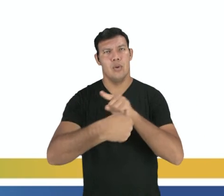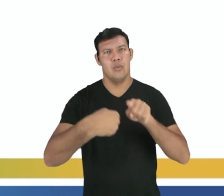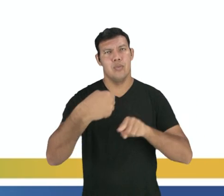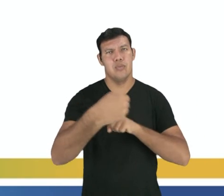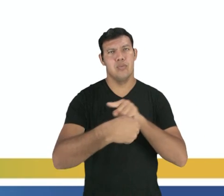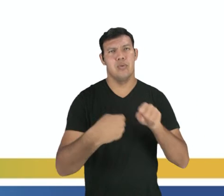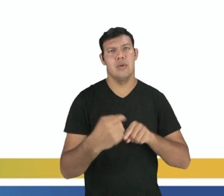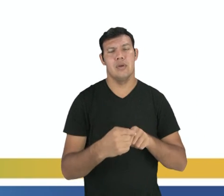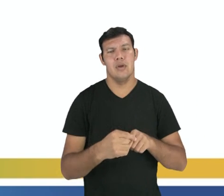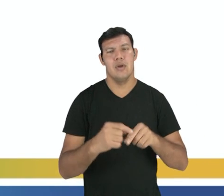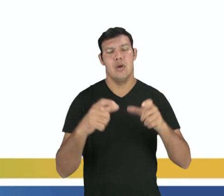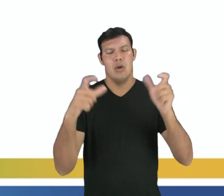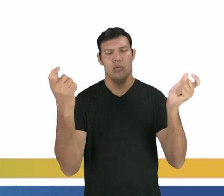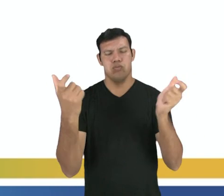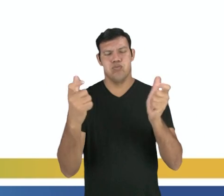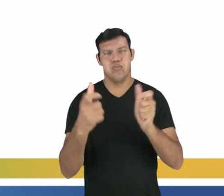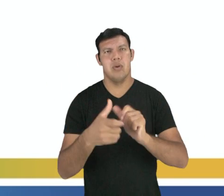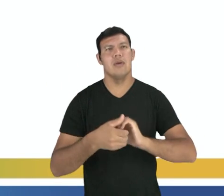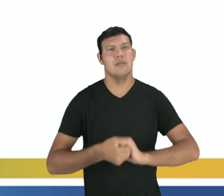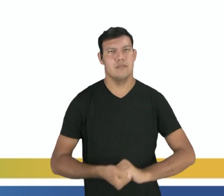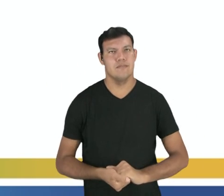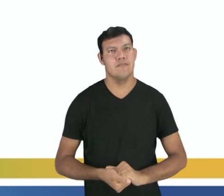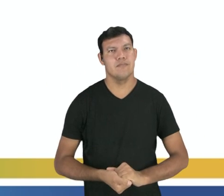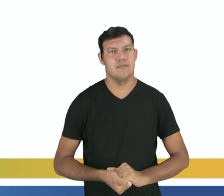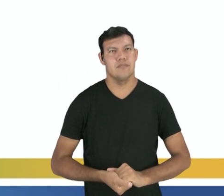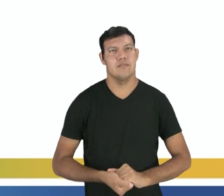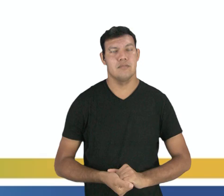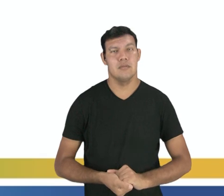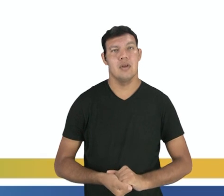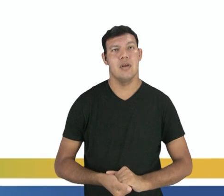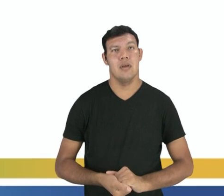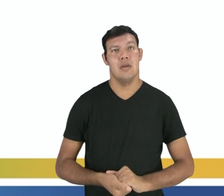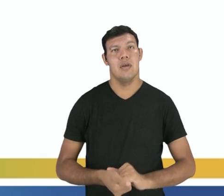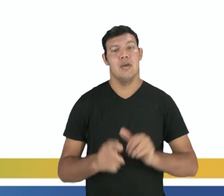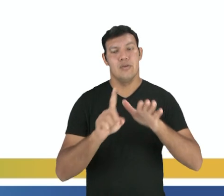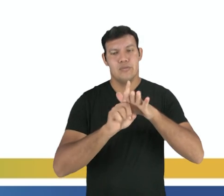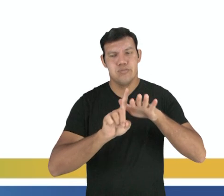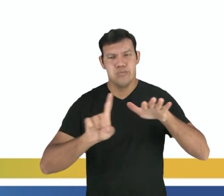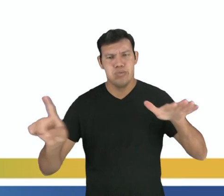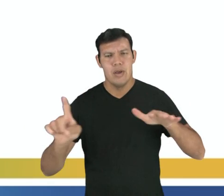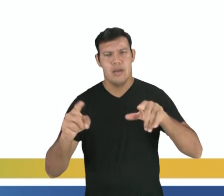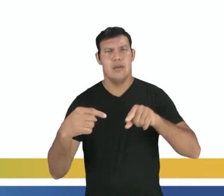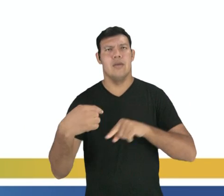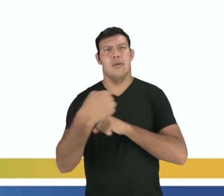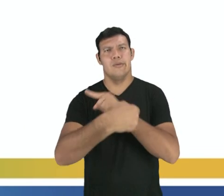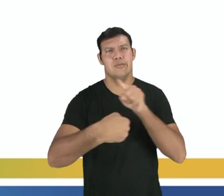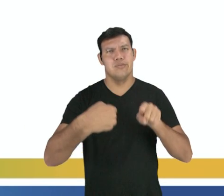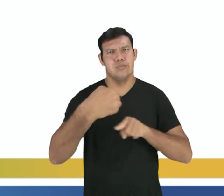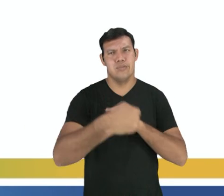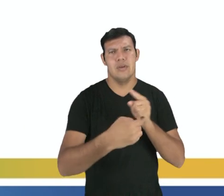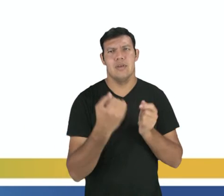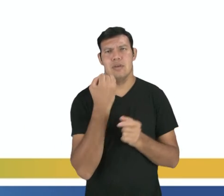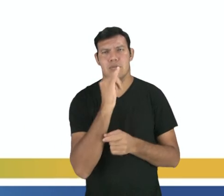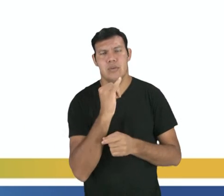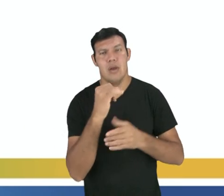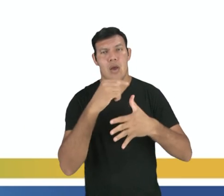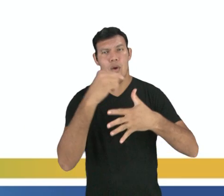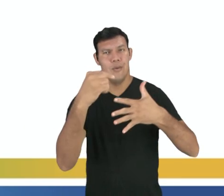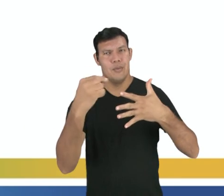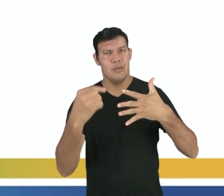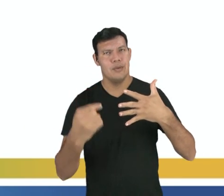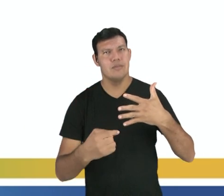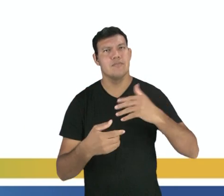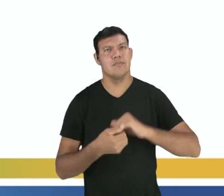A bicicleta está sem freio e o pneu está furado. Ele isolou ali o pneu, né, como se fosse um